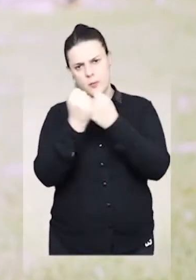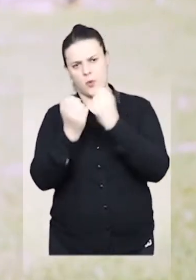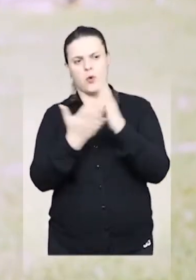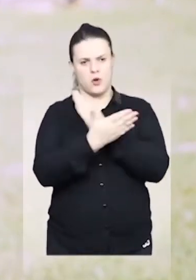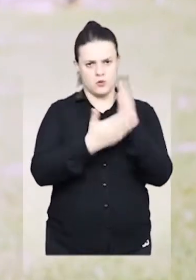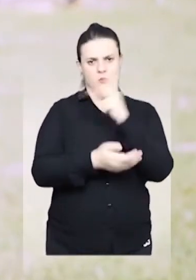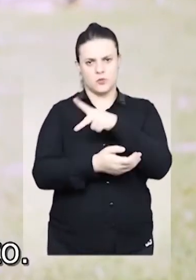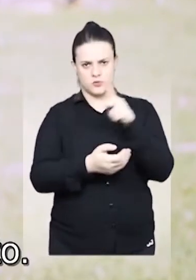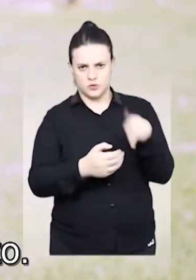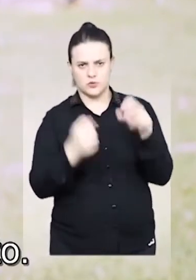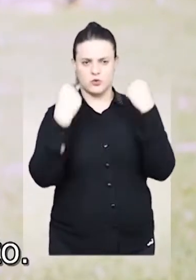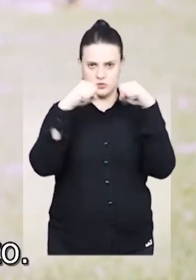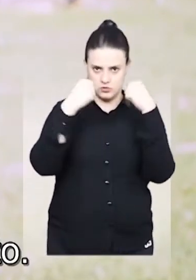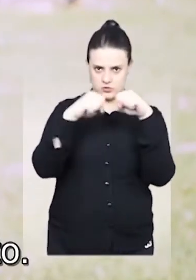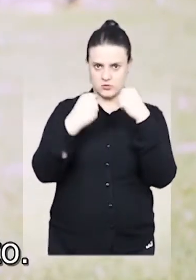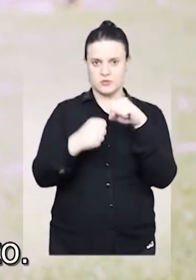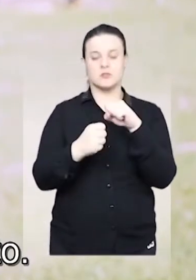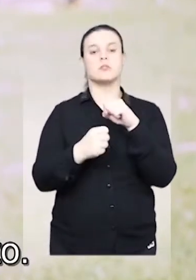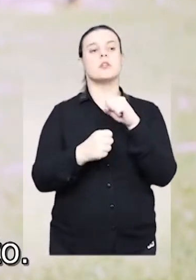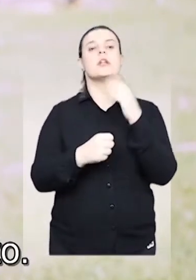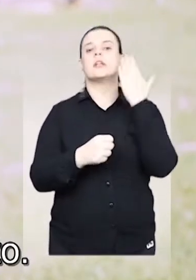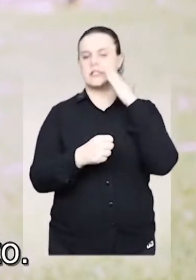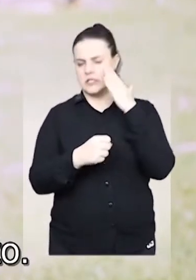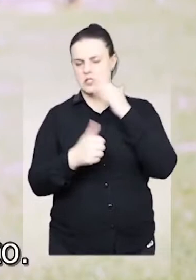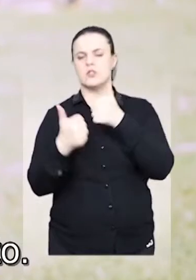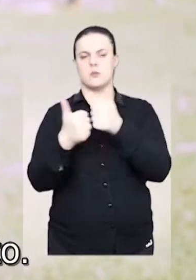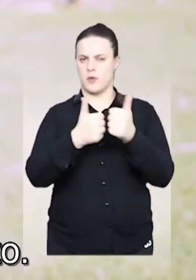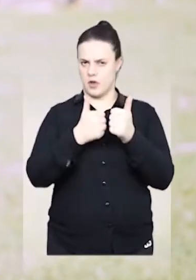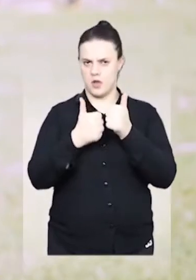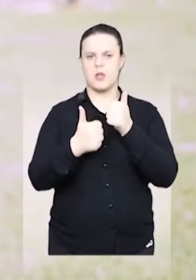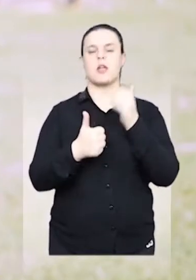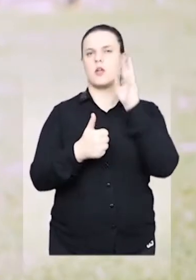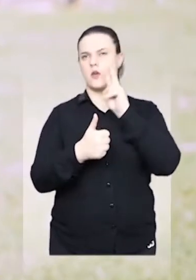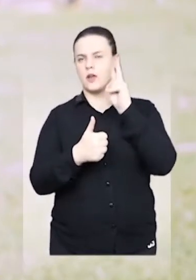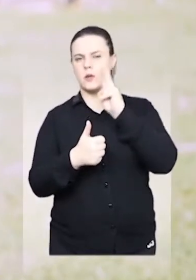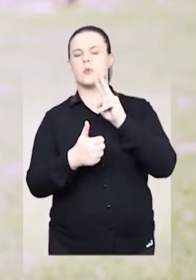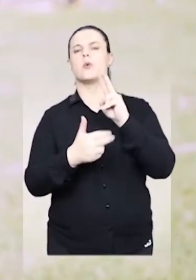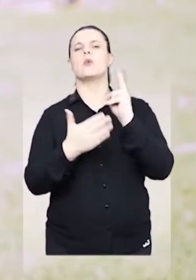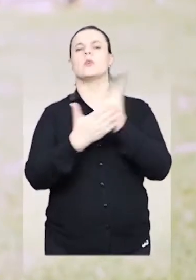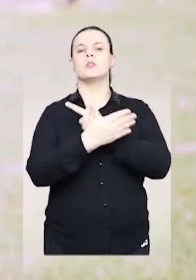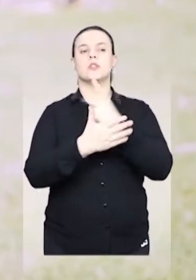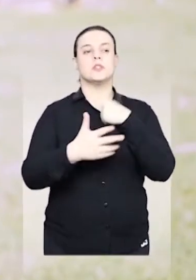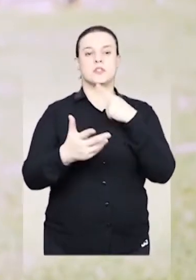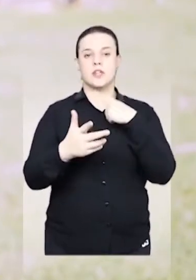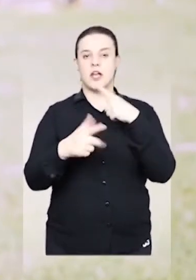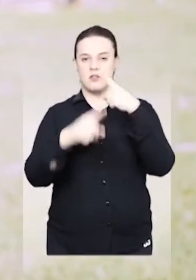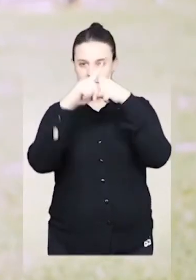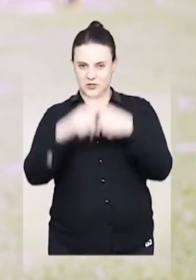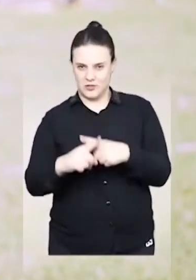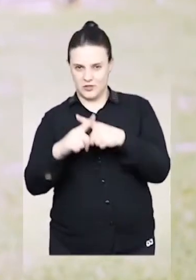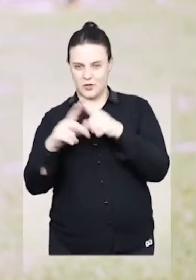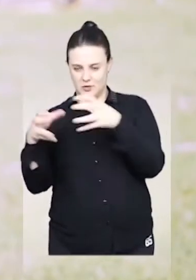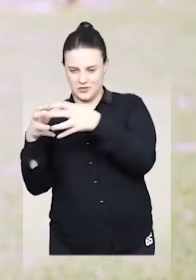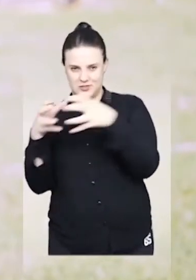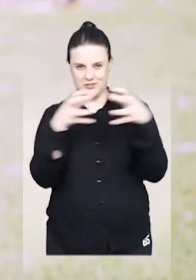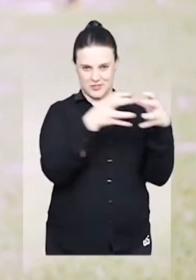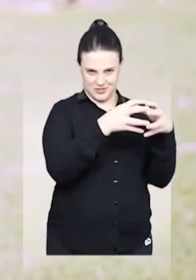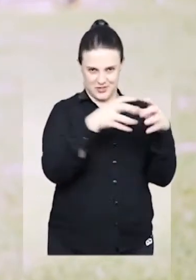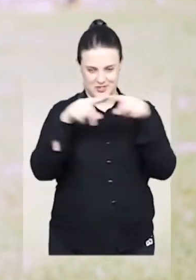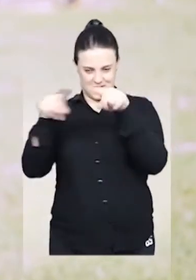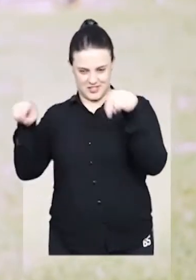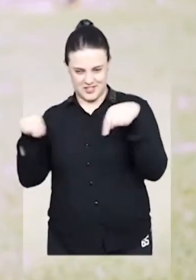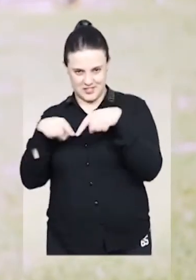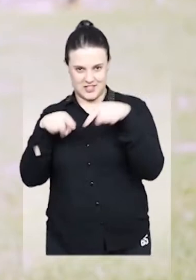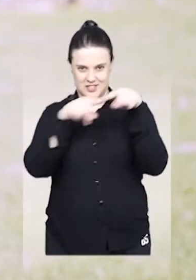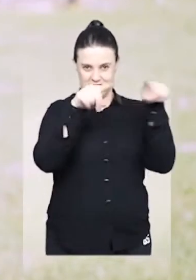alguns professores de educação física eram bem compreensivos nesse ponto. Eu lembro de uma vez que a gente teve um interclasse, e aí as